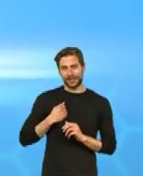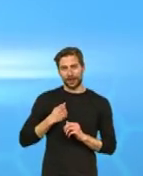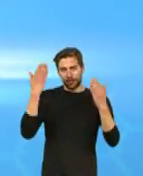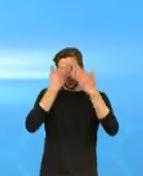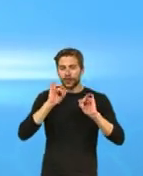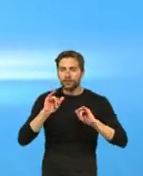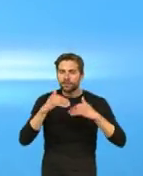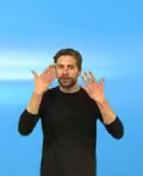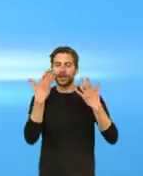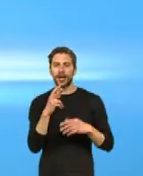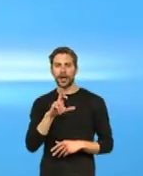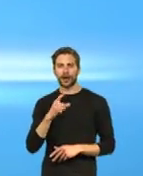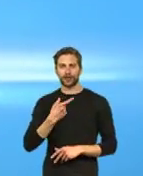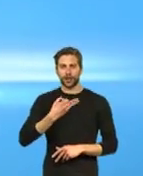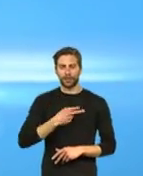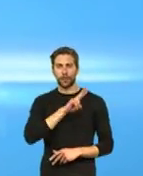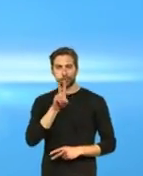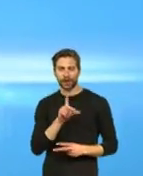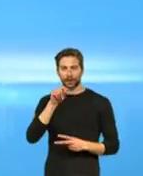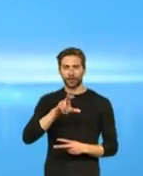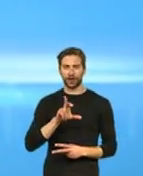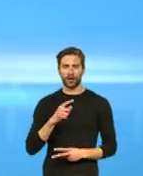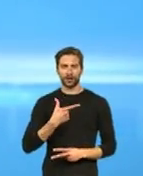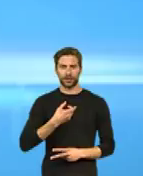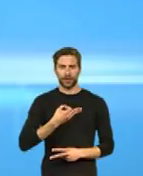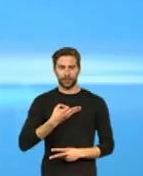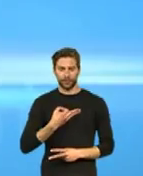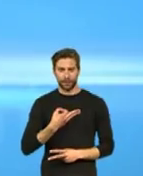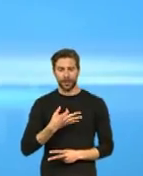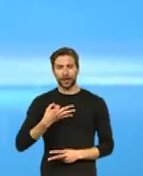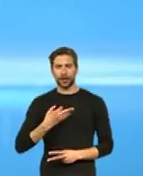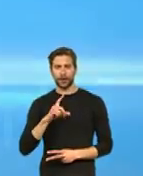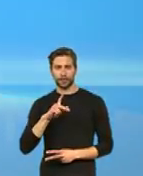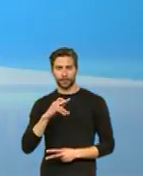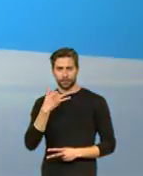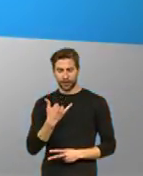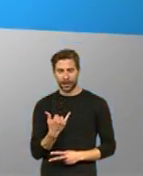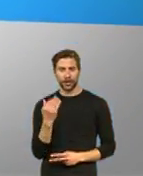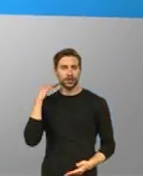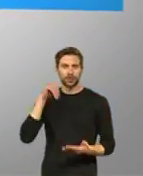da noite, na RTP2 e RTP Play, com repetição na noite de segunda-feira.